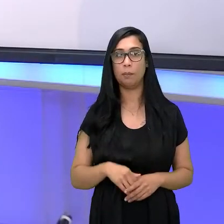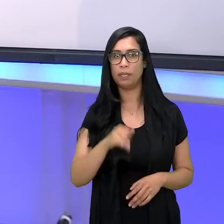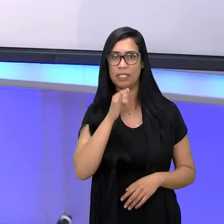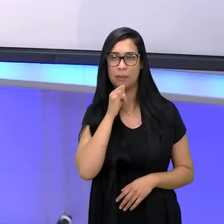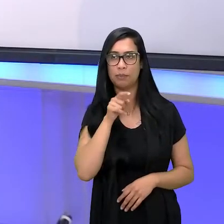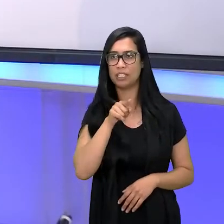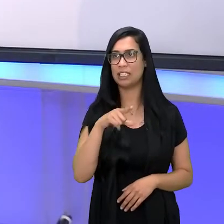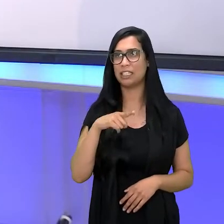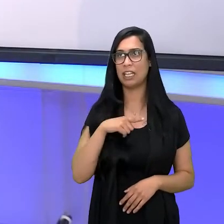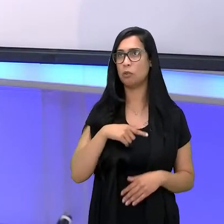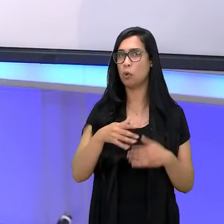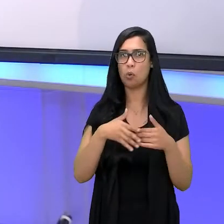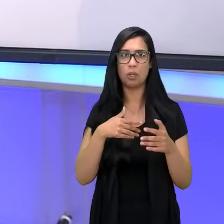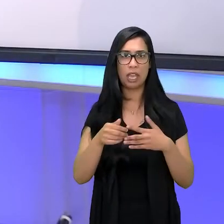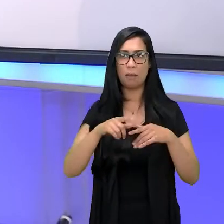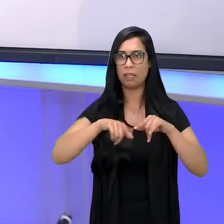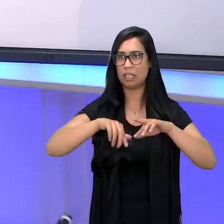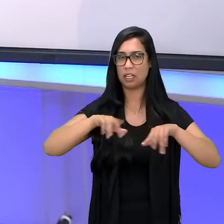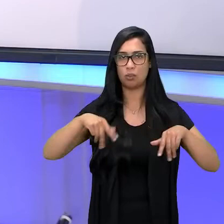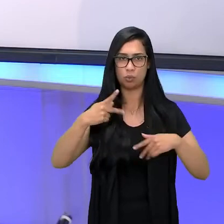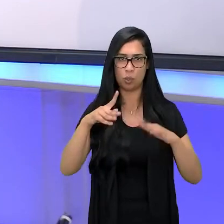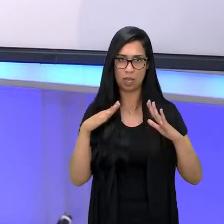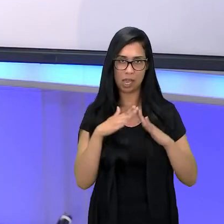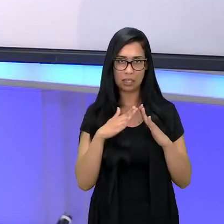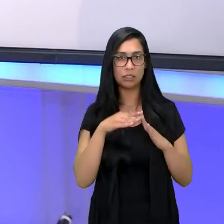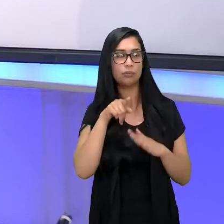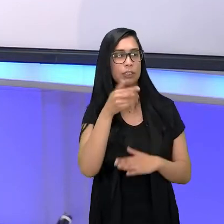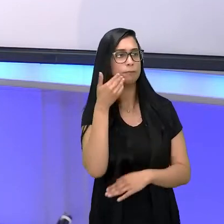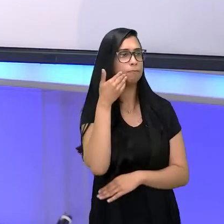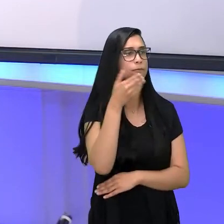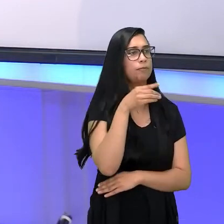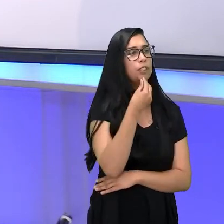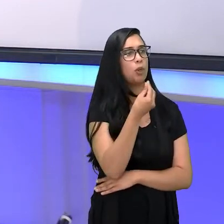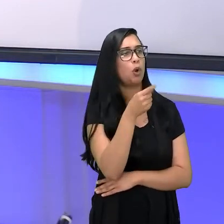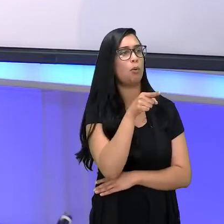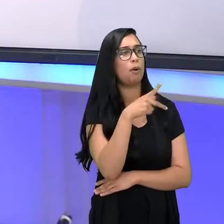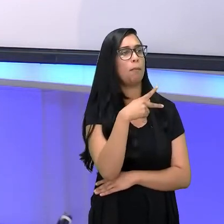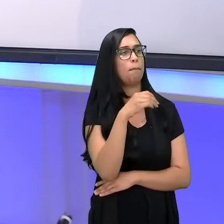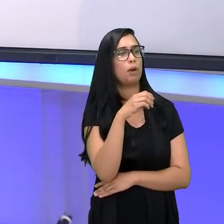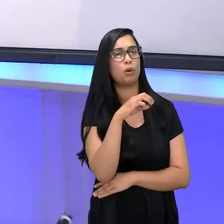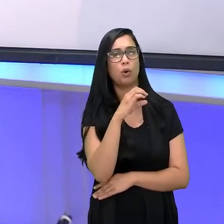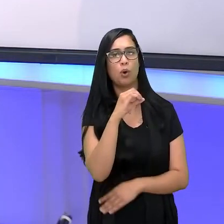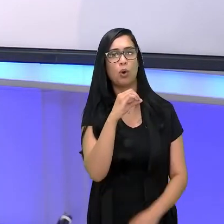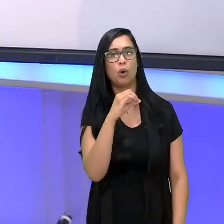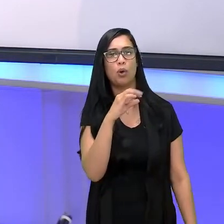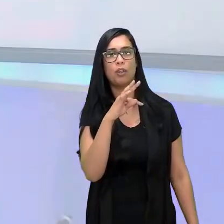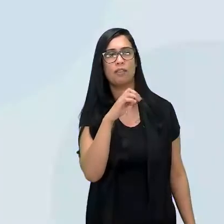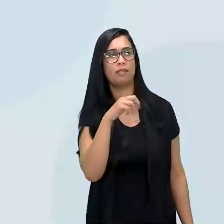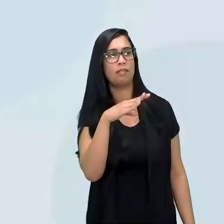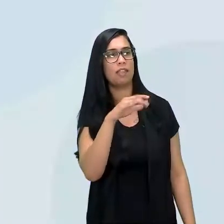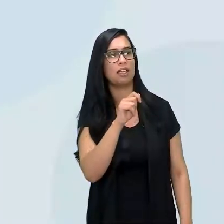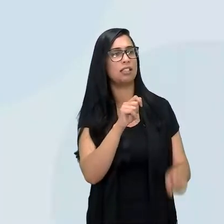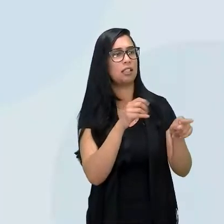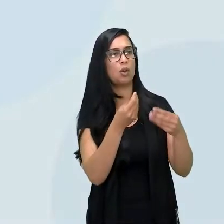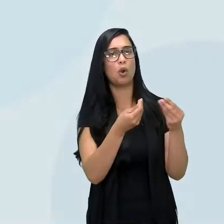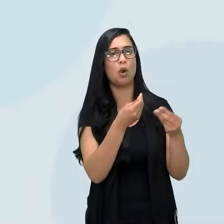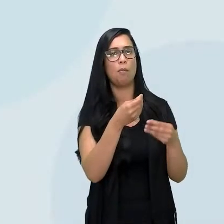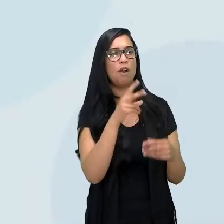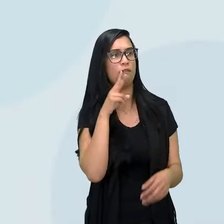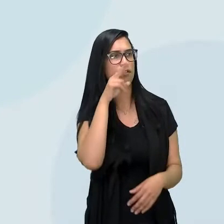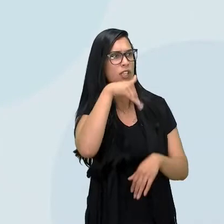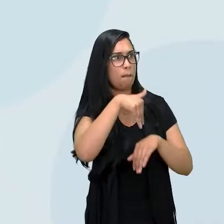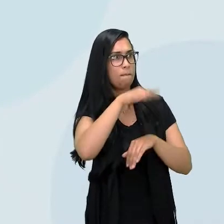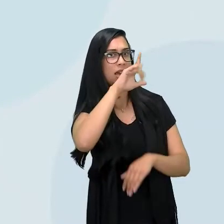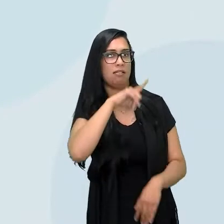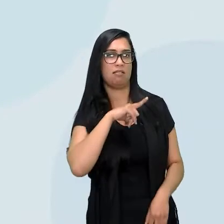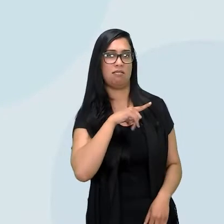equipamento e multiplica pelo tempo que ele fica ligado. Você vai ter o consumo, tá certo? A potência é dado em watt e